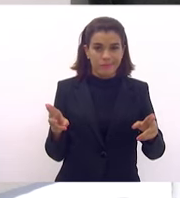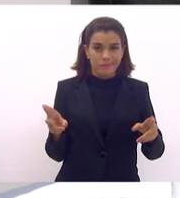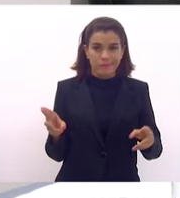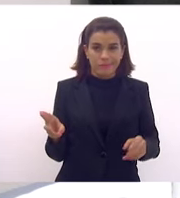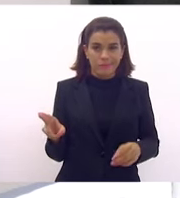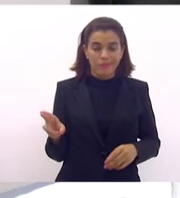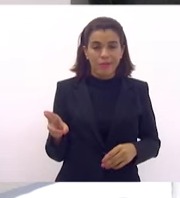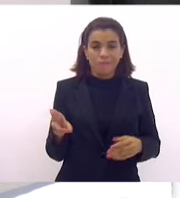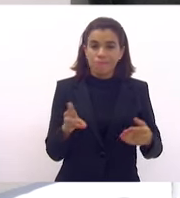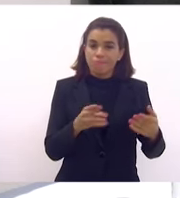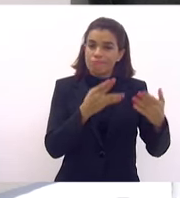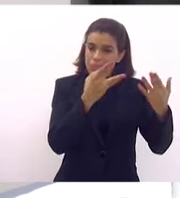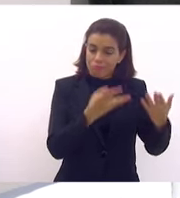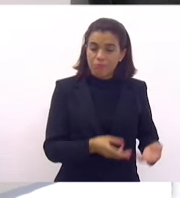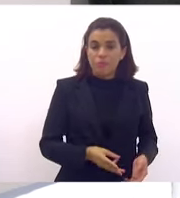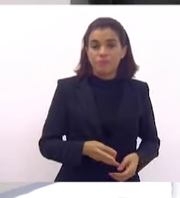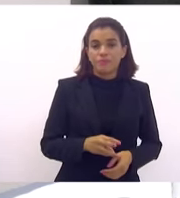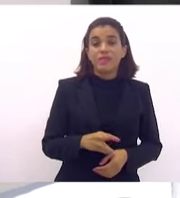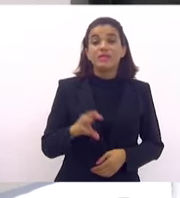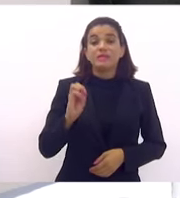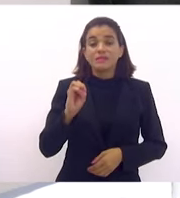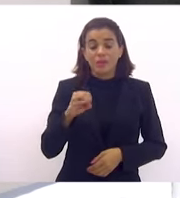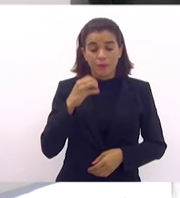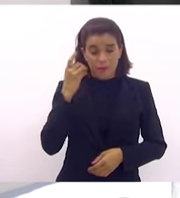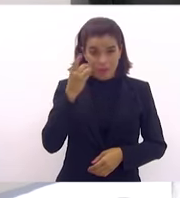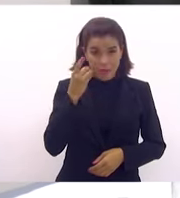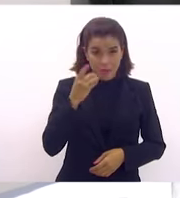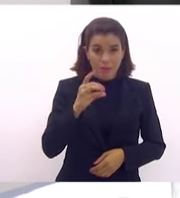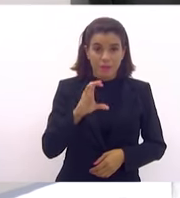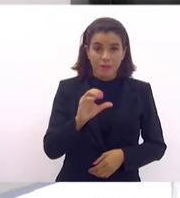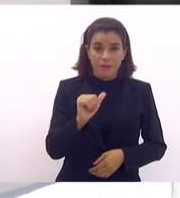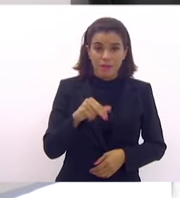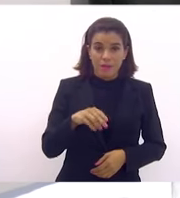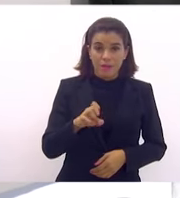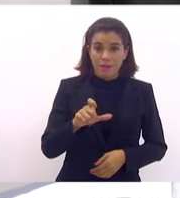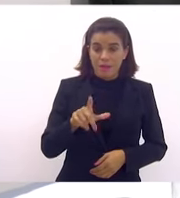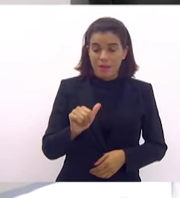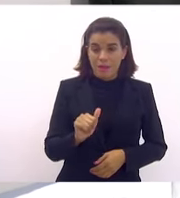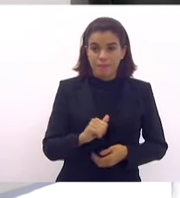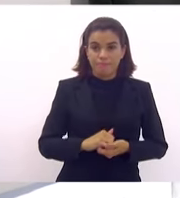Vossa Excelência, se o deputado Canella